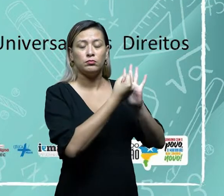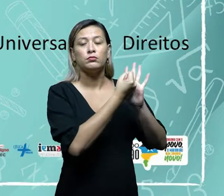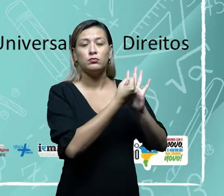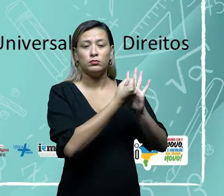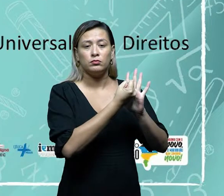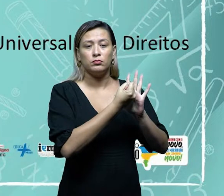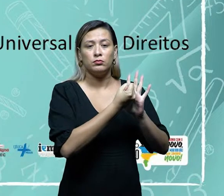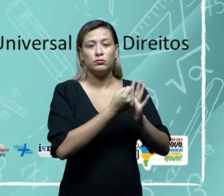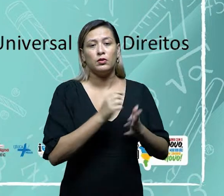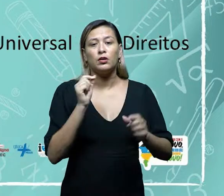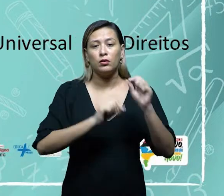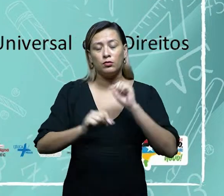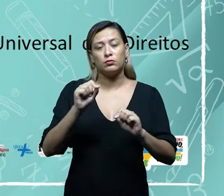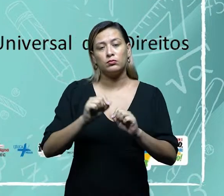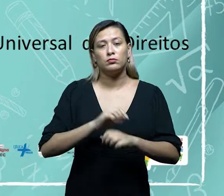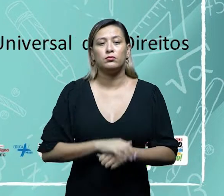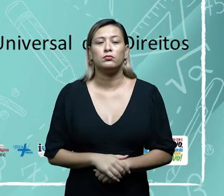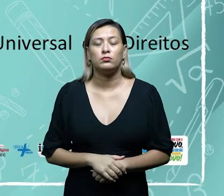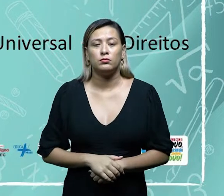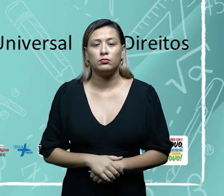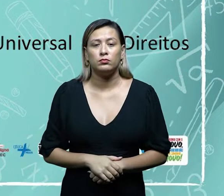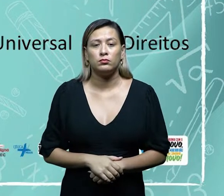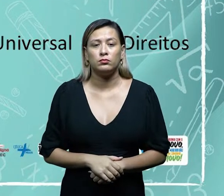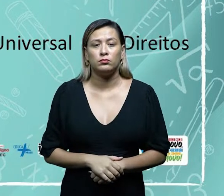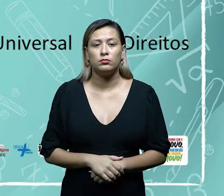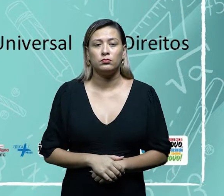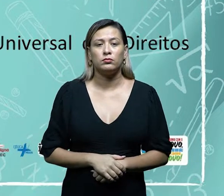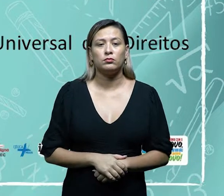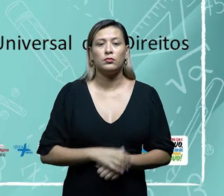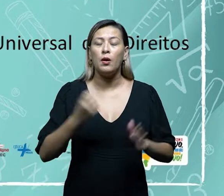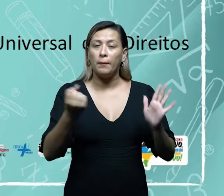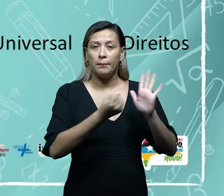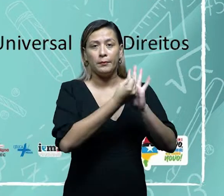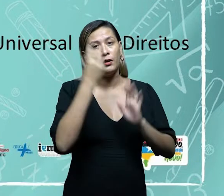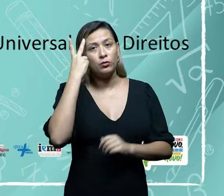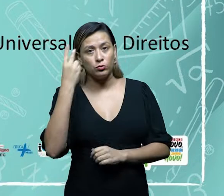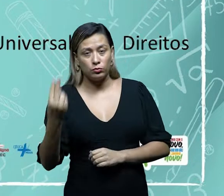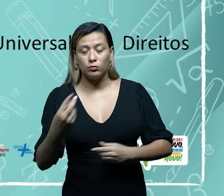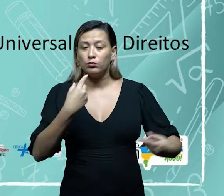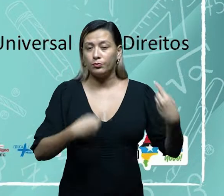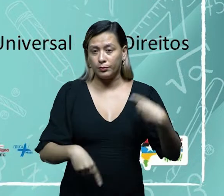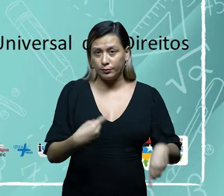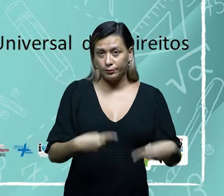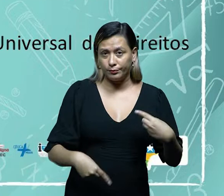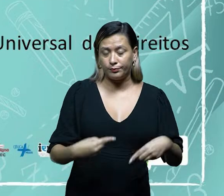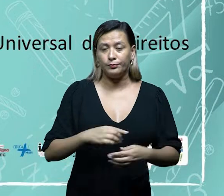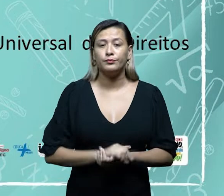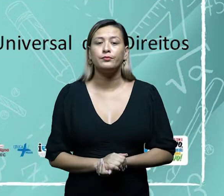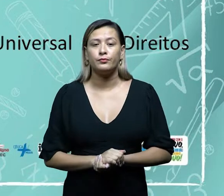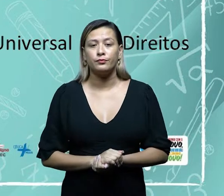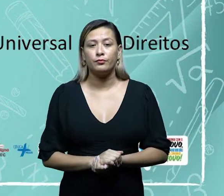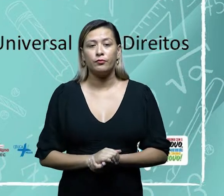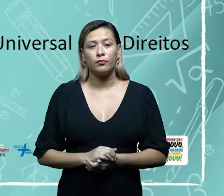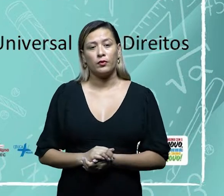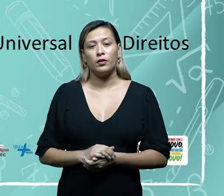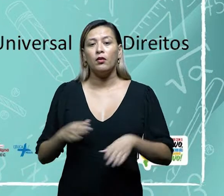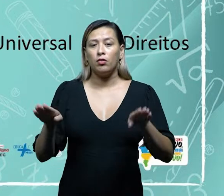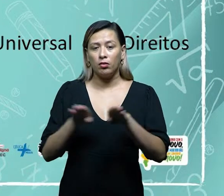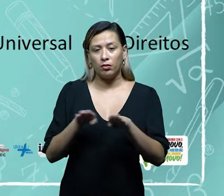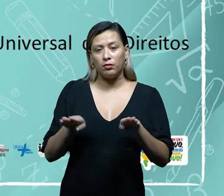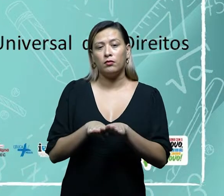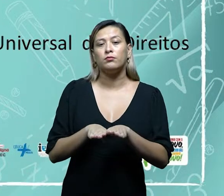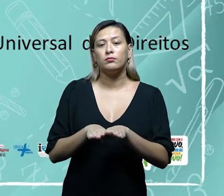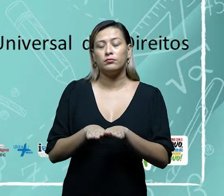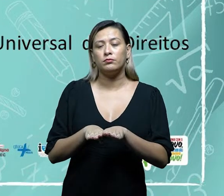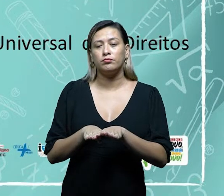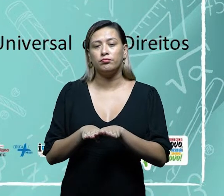são divididos em histórico, um marco histórico, marco político, institucional e um plano, de